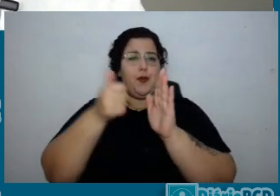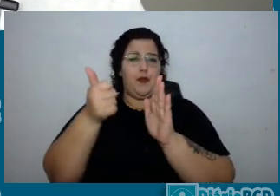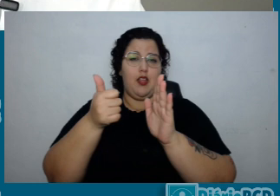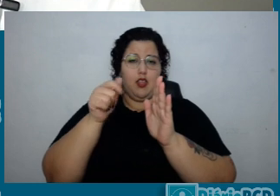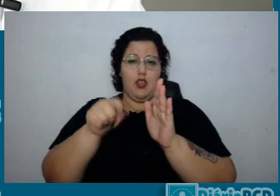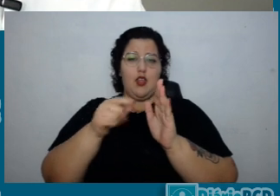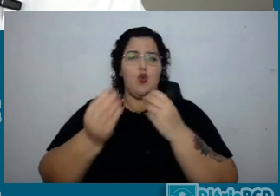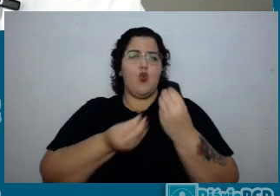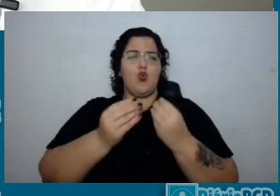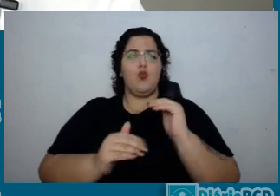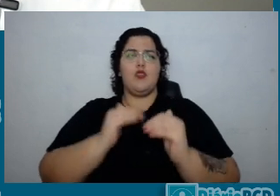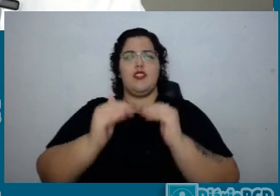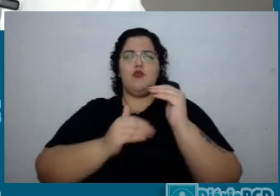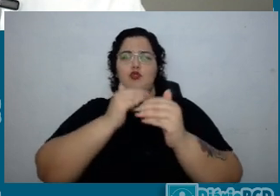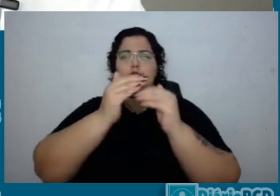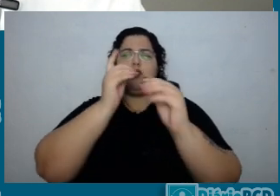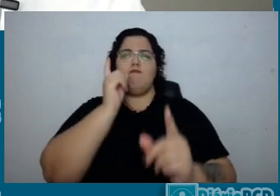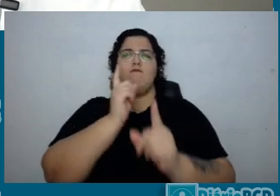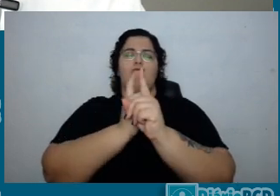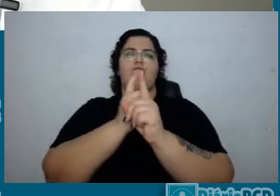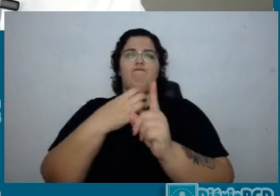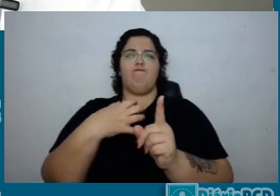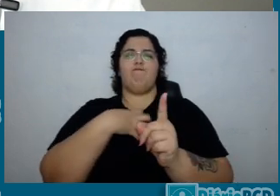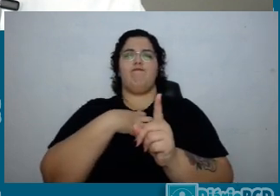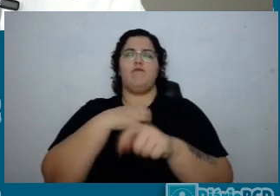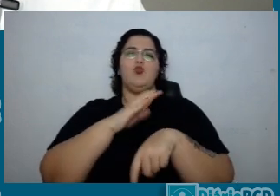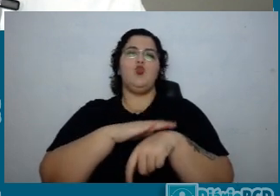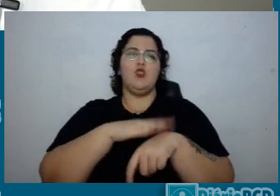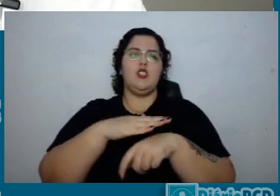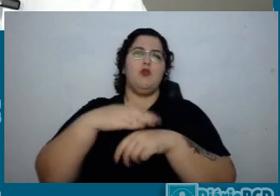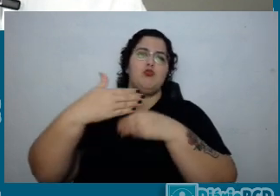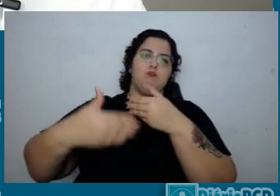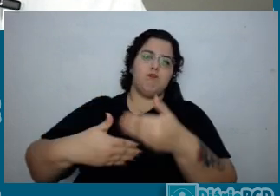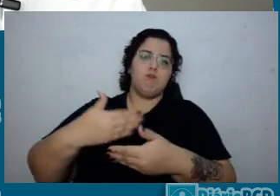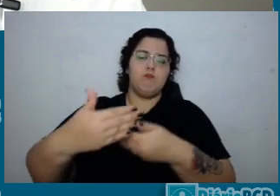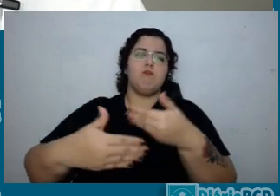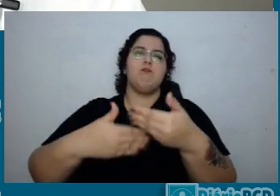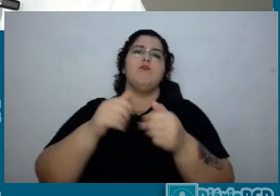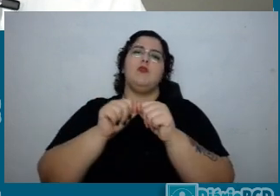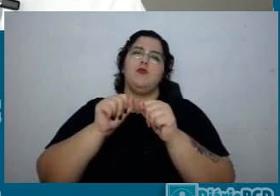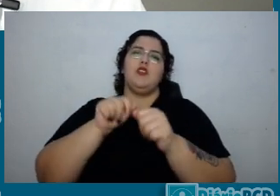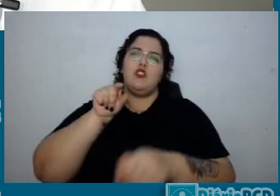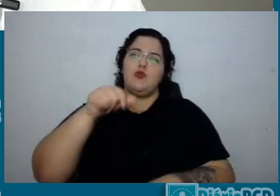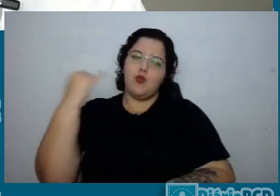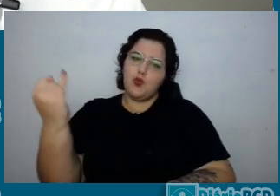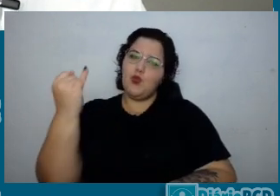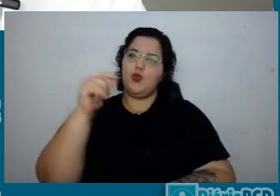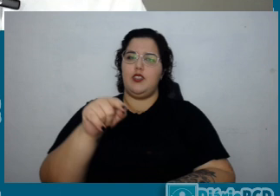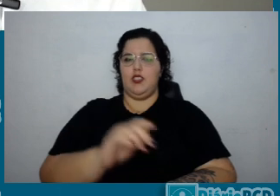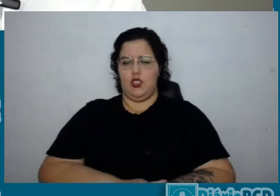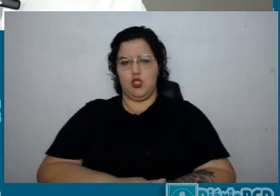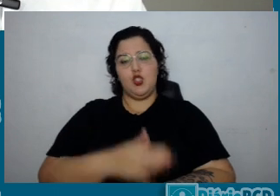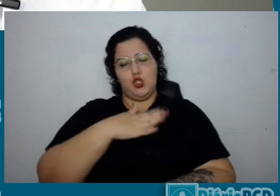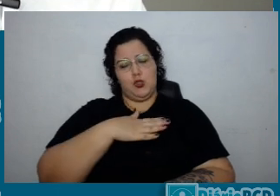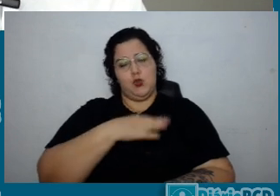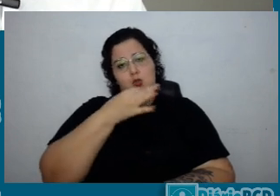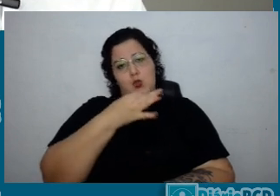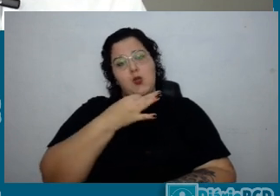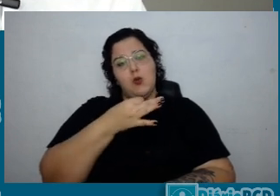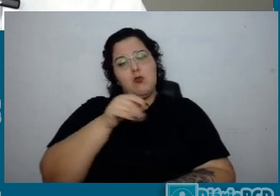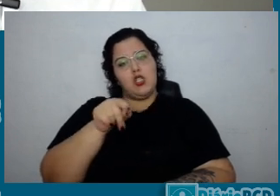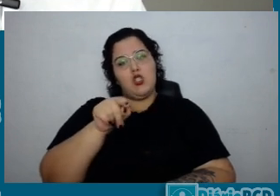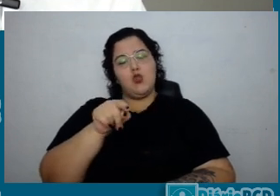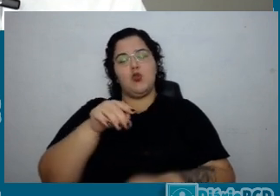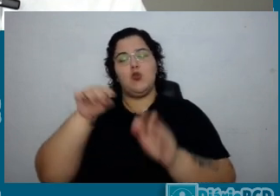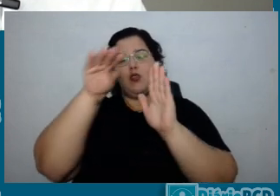nessa oportunidade do desenvolvimento, de diagnóstico em tempo, para que a gente gere desenvolvimento, é muito importante. Eu acho